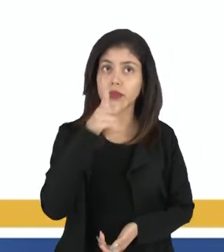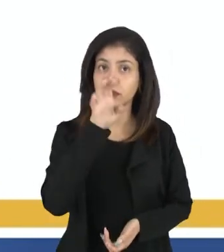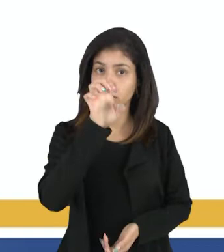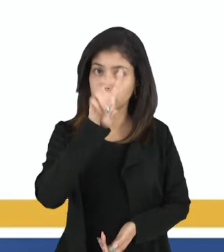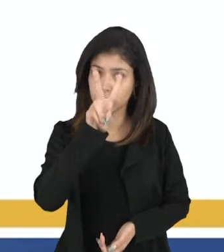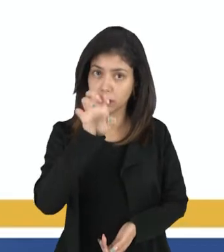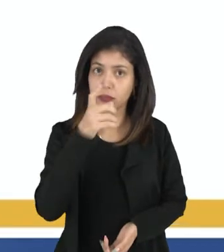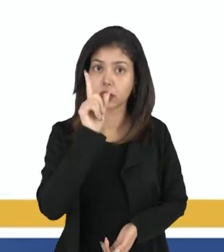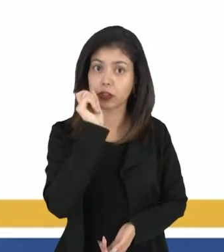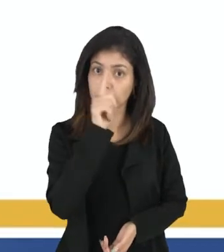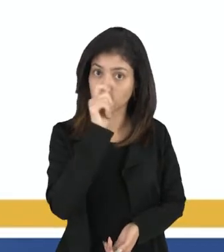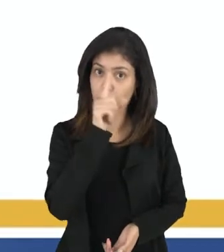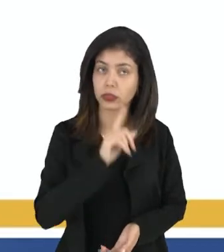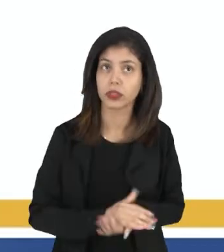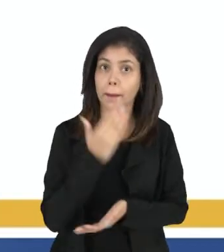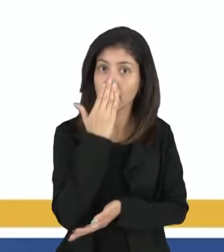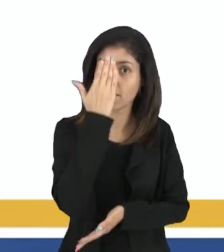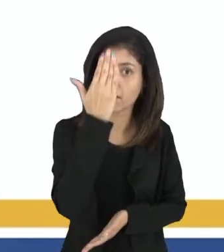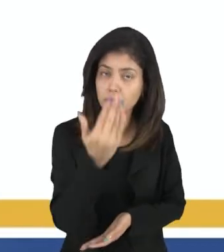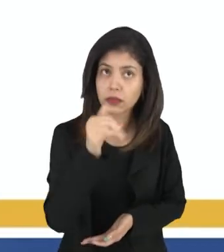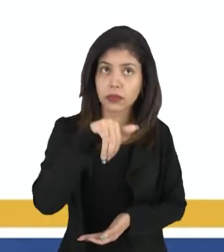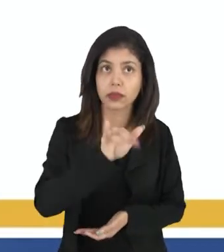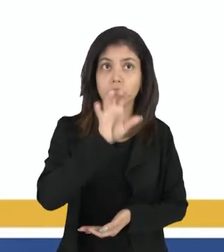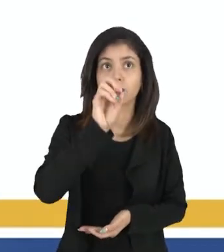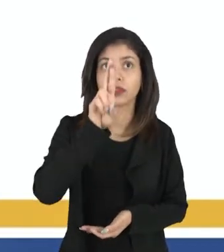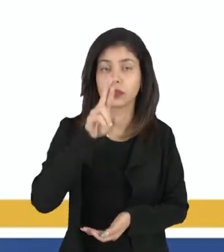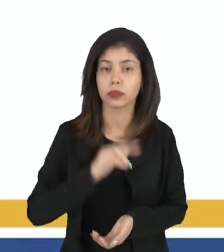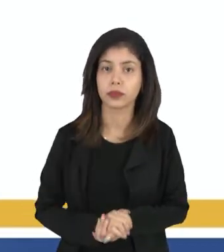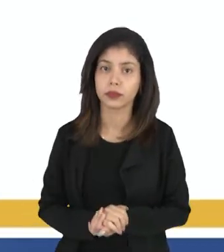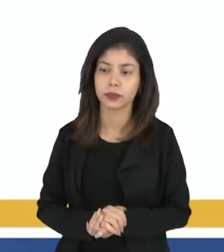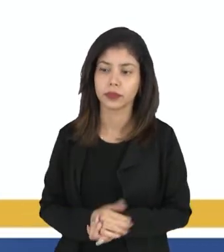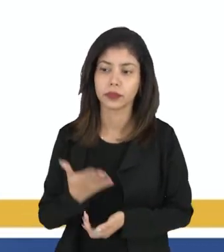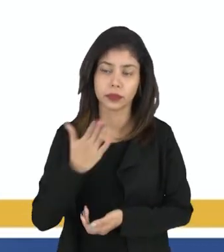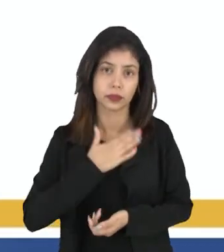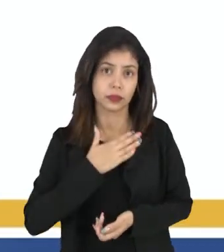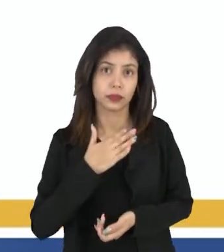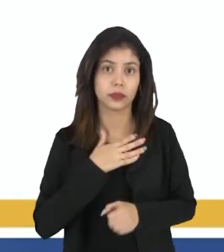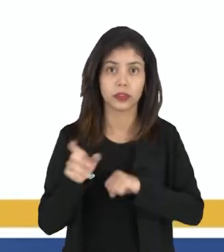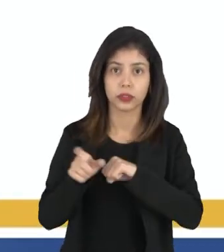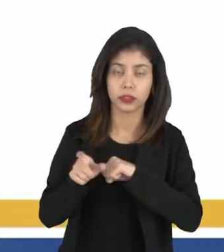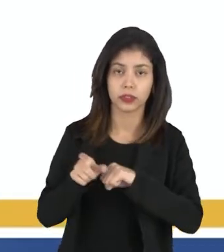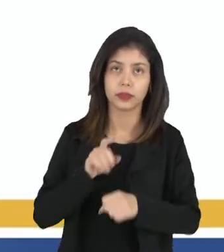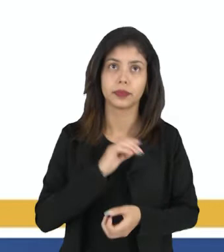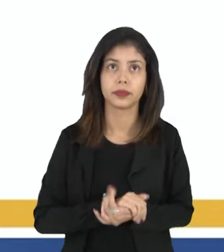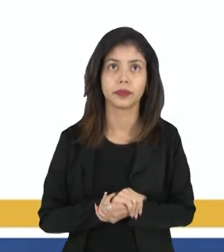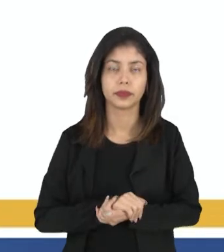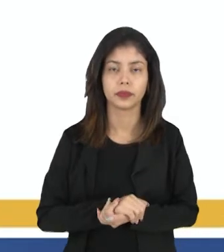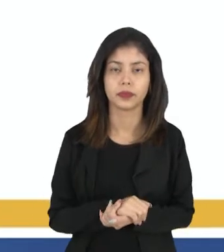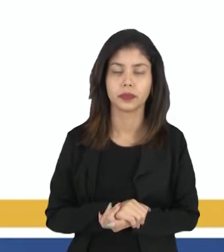de azul, ele veio para frente do your parents, que é o meu sujeito.